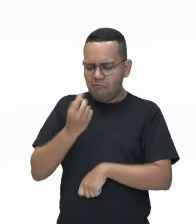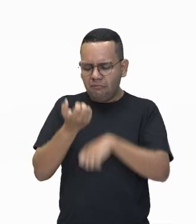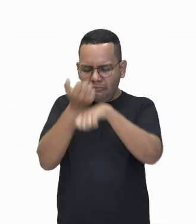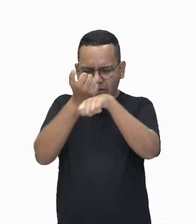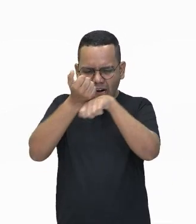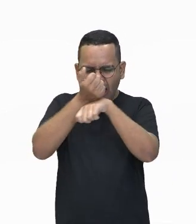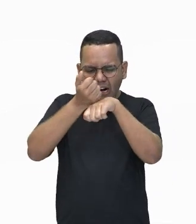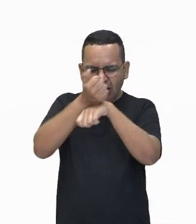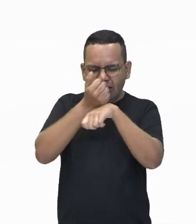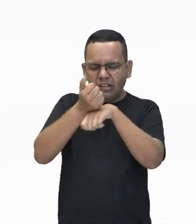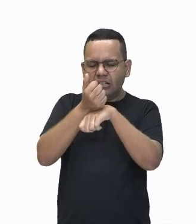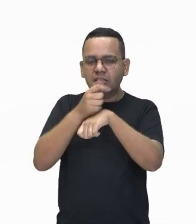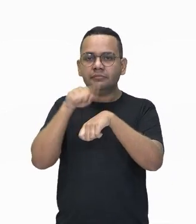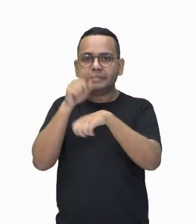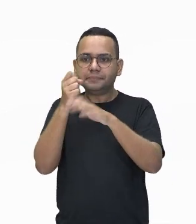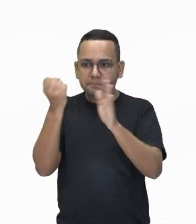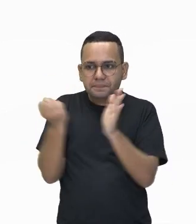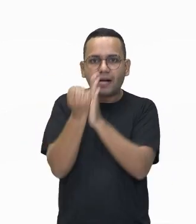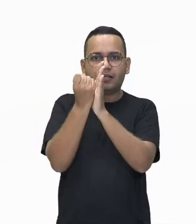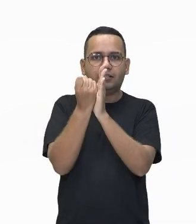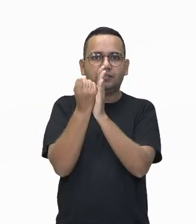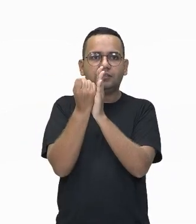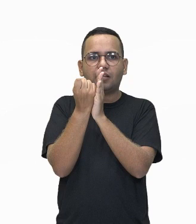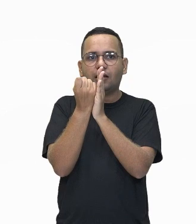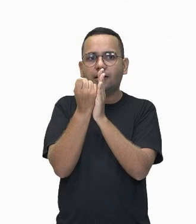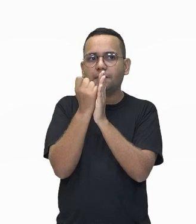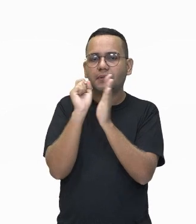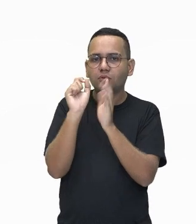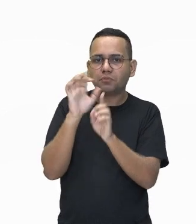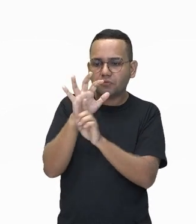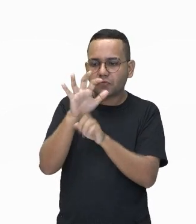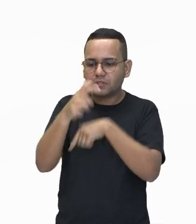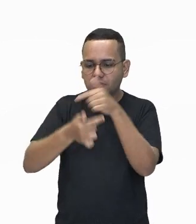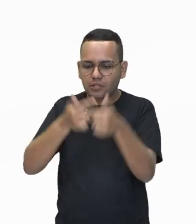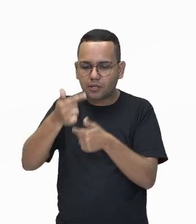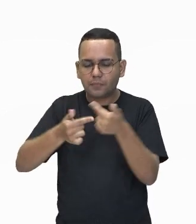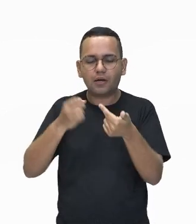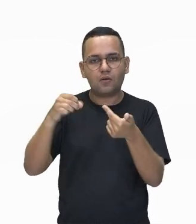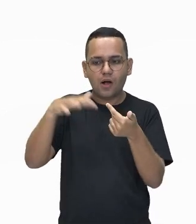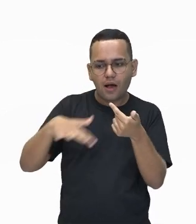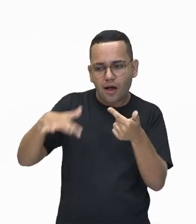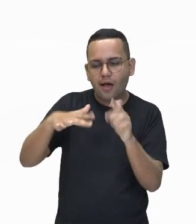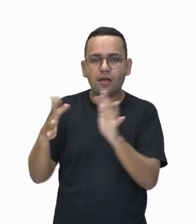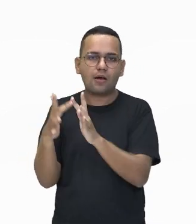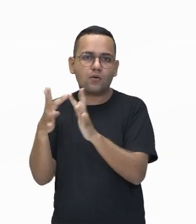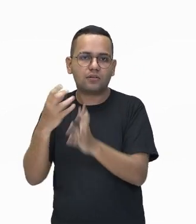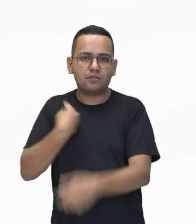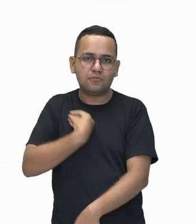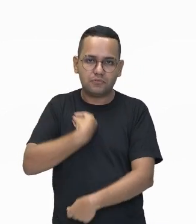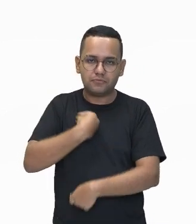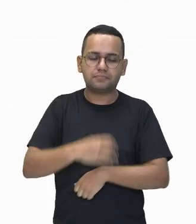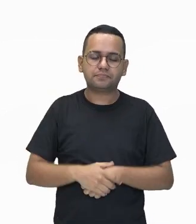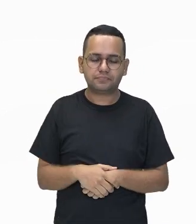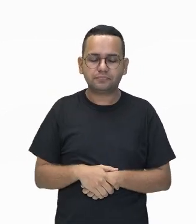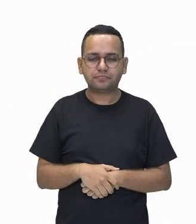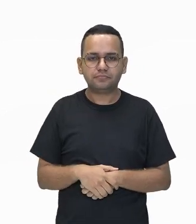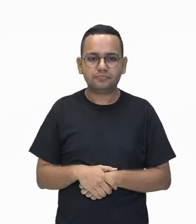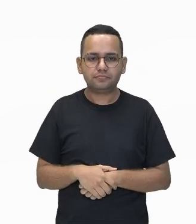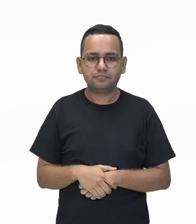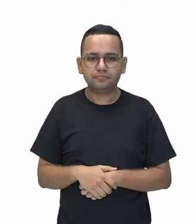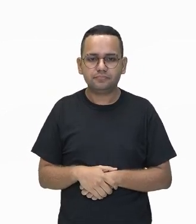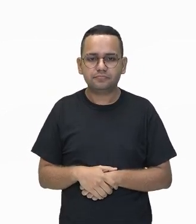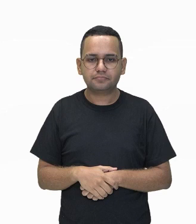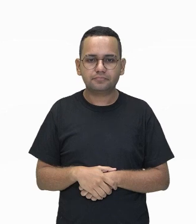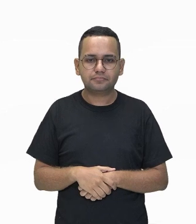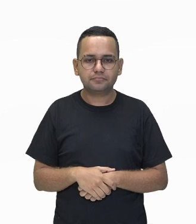transformar, impactar a partir, então, do seu trabalho e do ambiente que convive. Então, observa a importância,